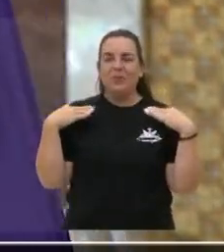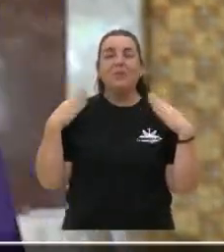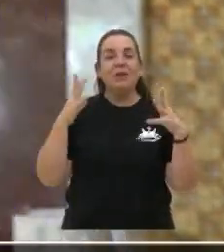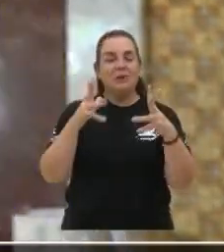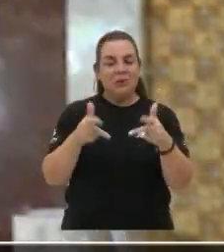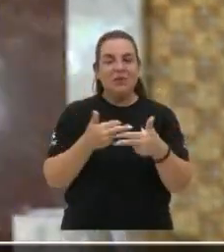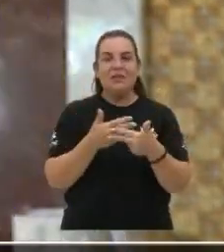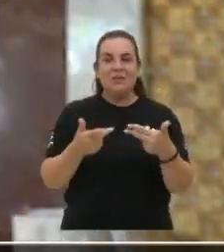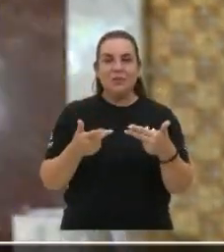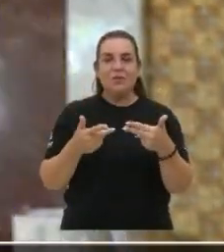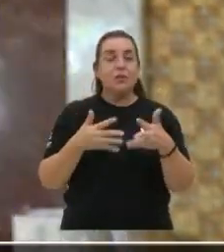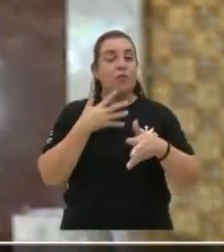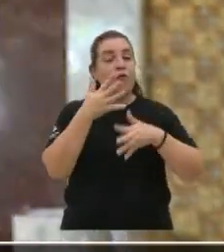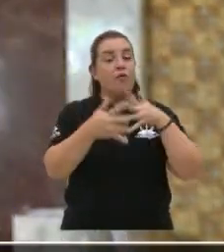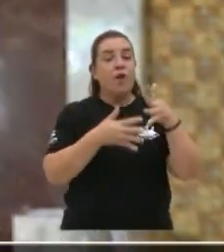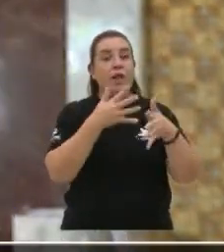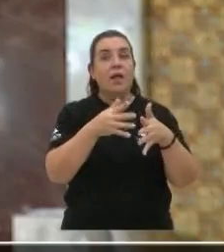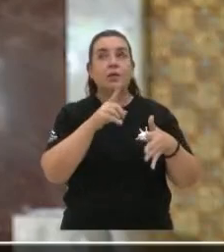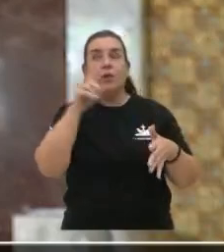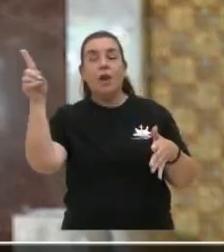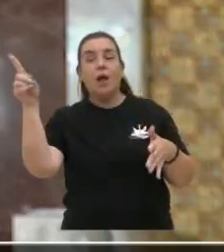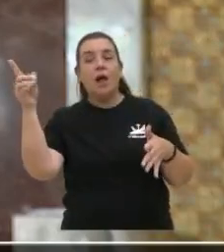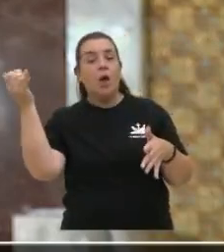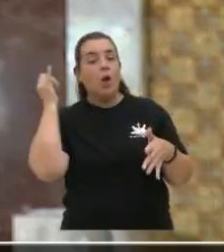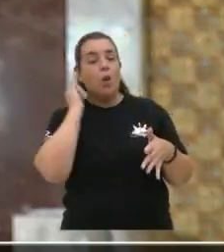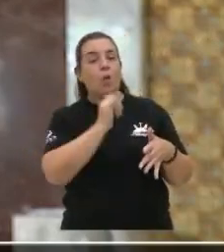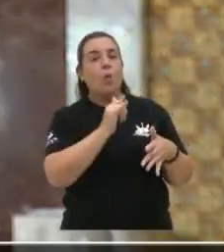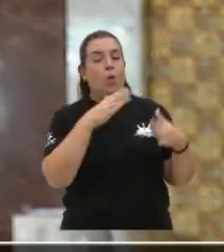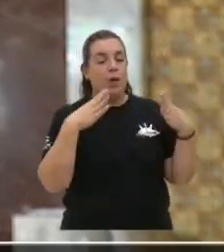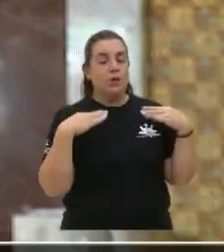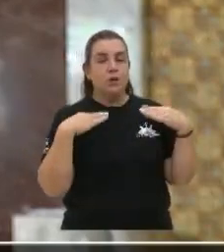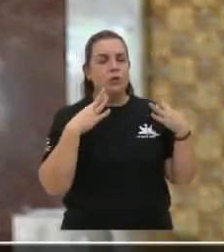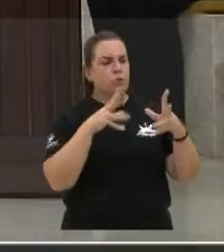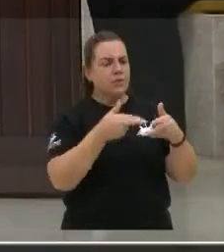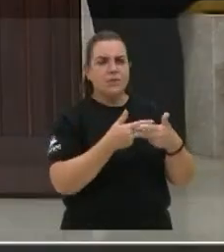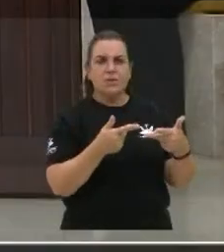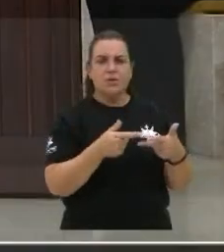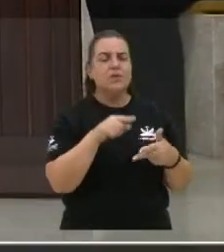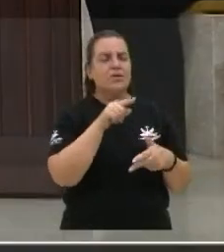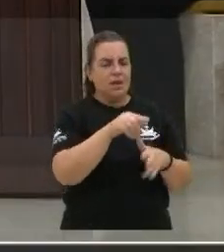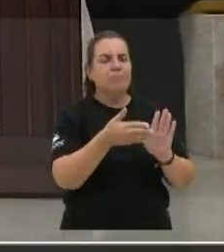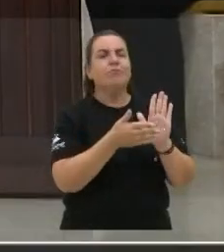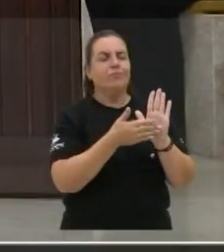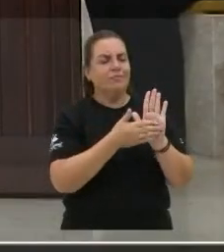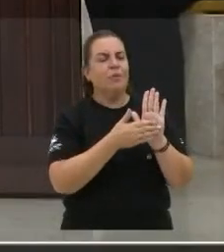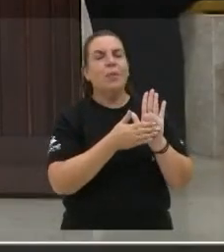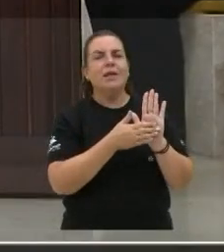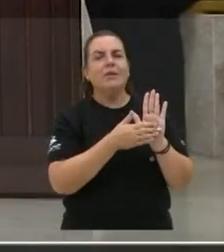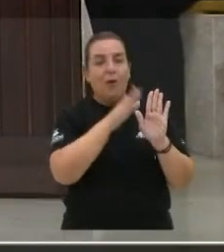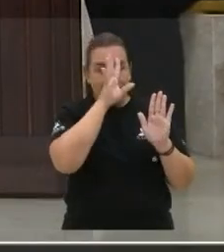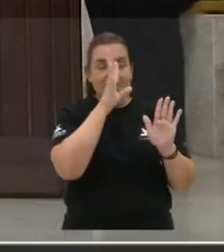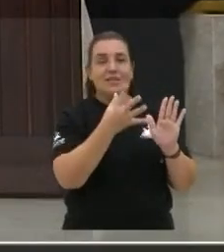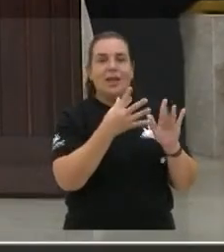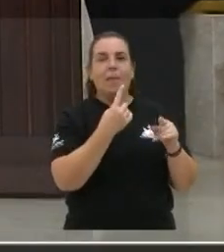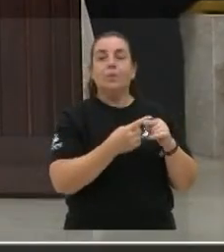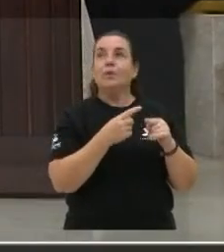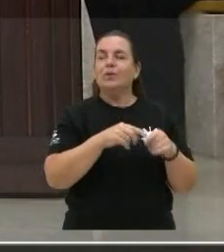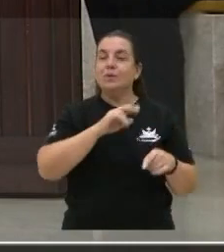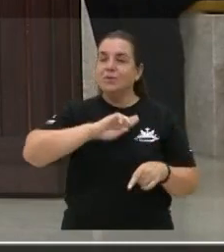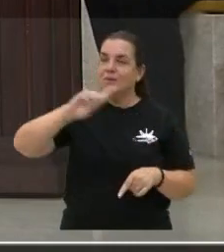tudo o que foi dito quando ele te visitou em Nazaré, será cumprido, porque o